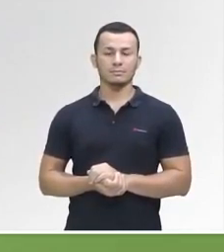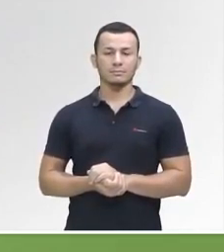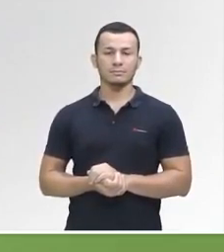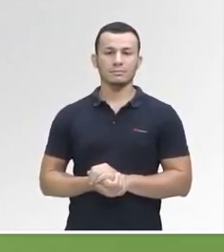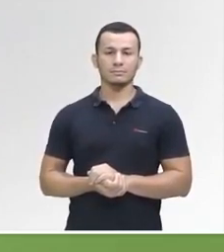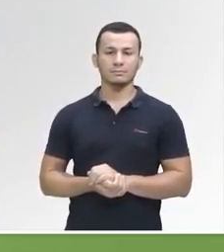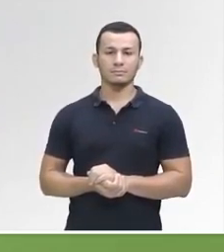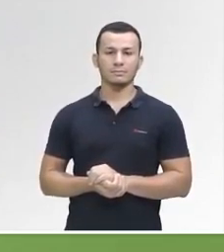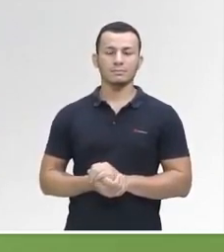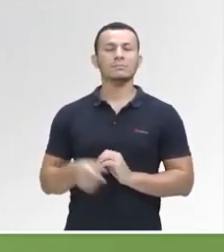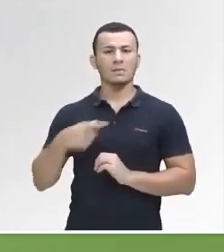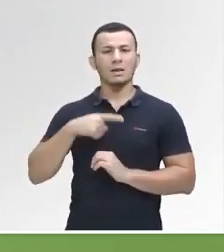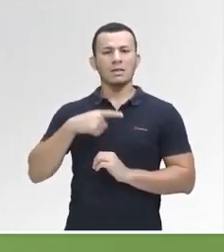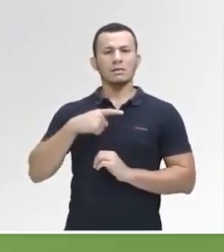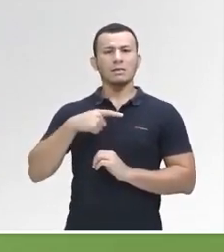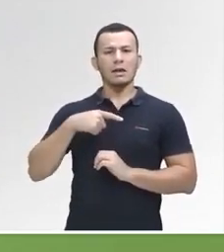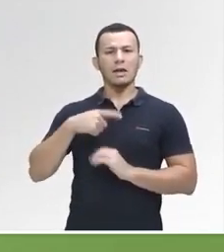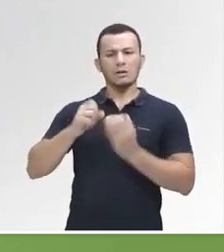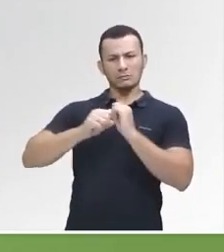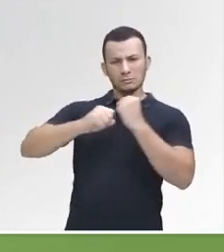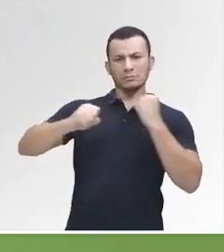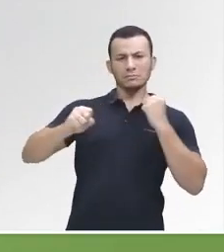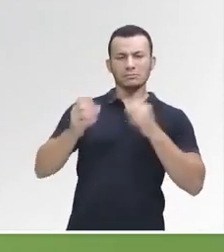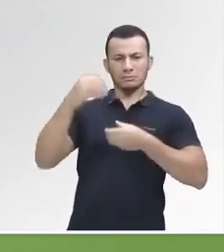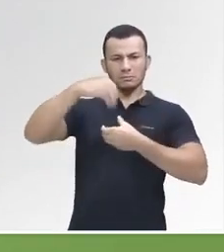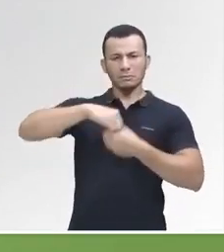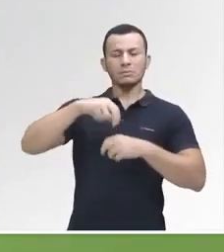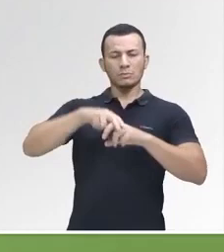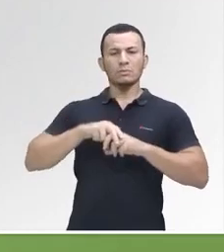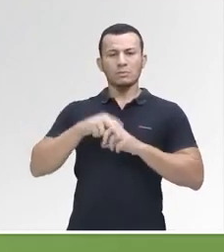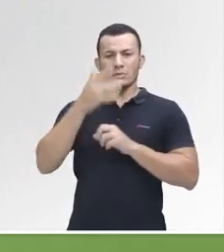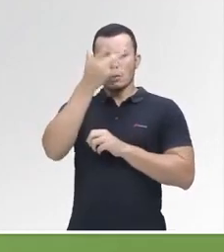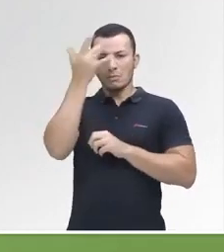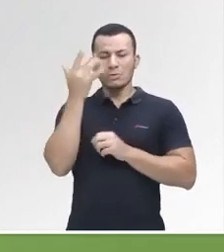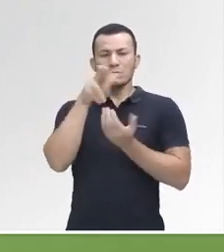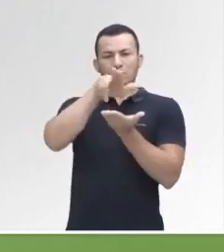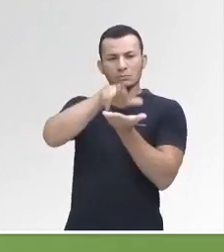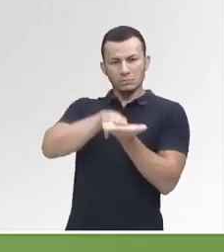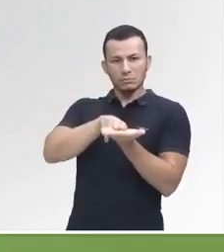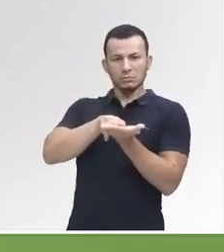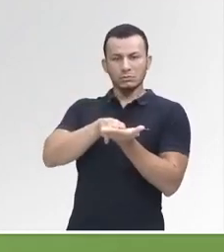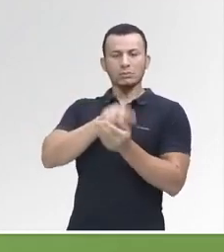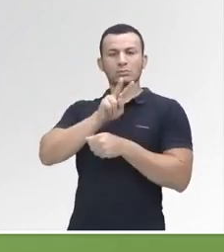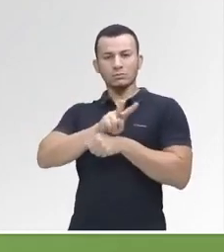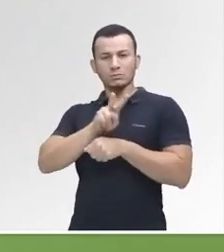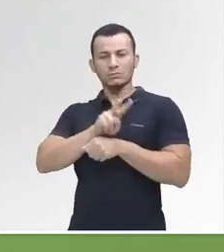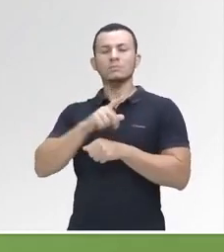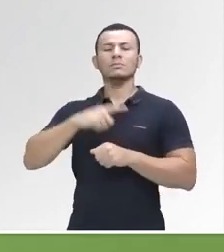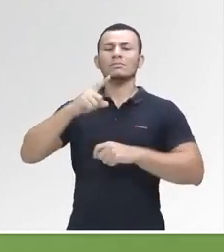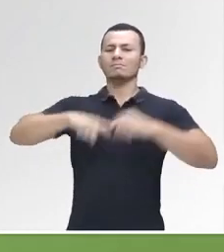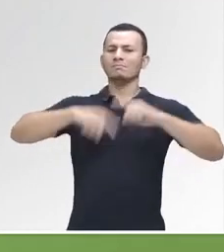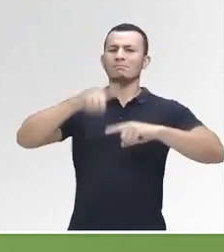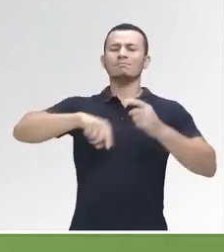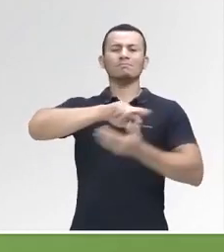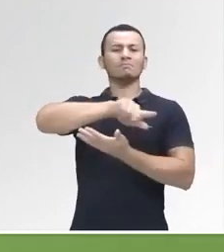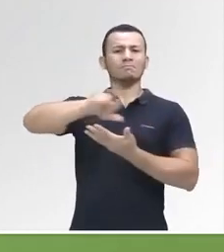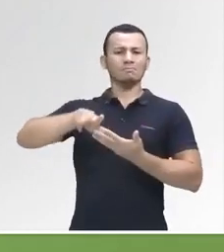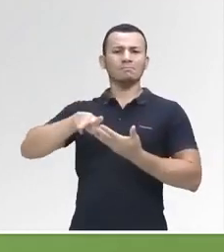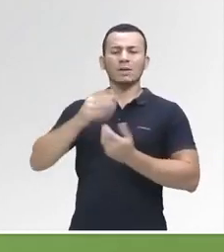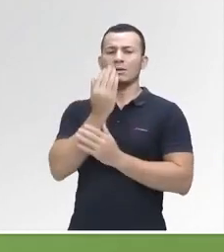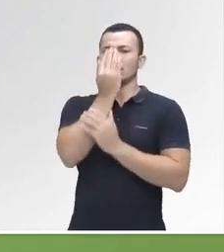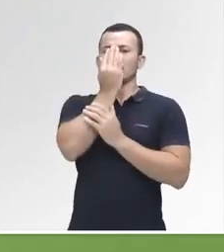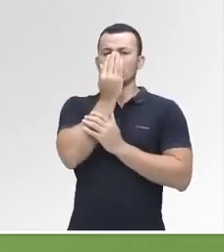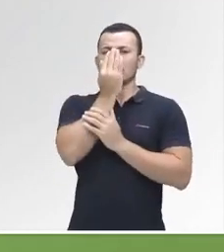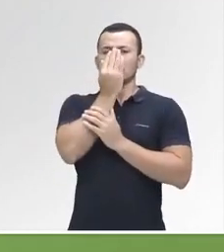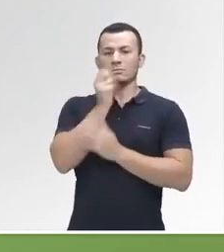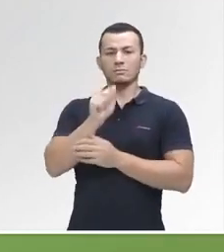Possui bastante espaço para que a vítima, né, seja socorrida. E além disso, possuem vários equipamentos, como tubo de oxigênio,